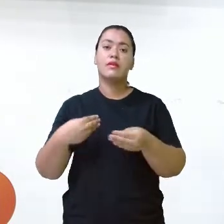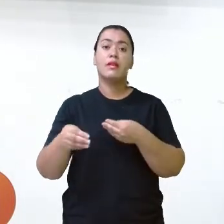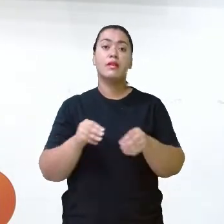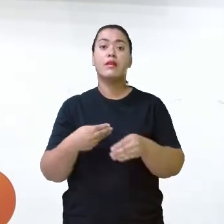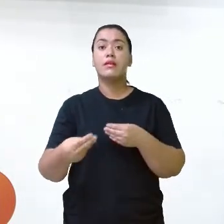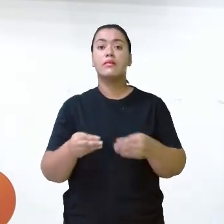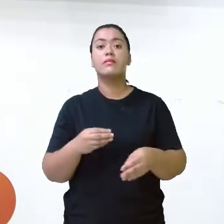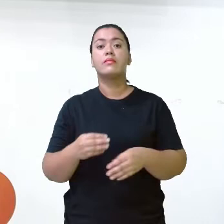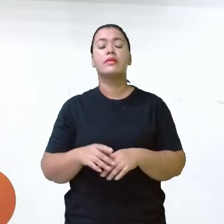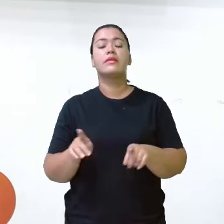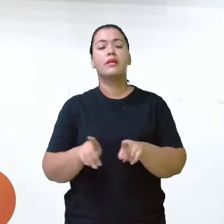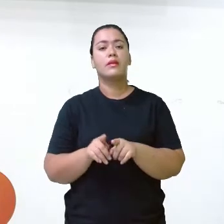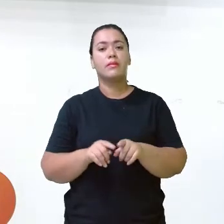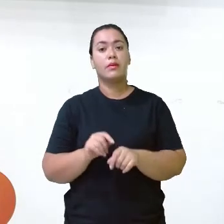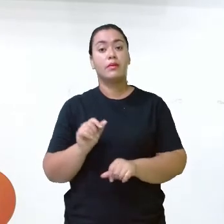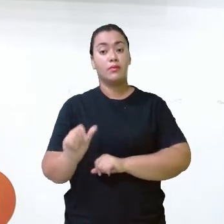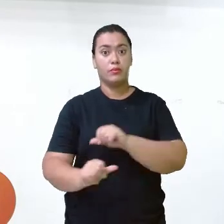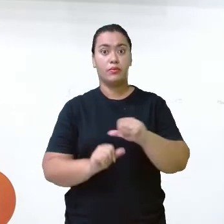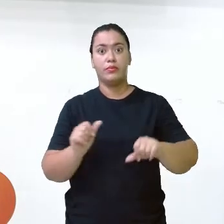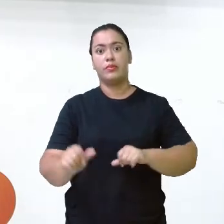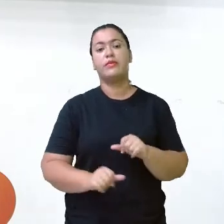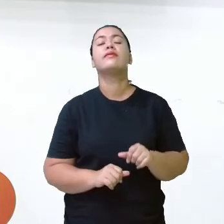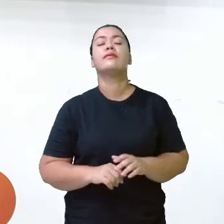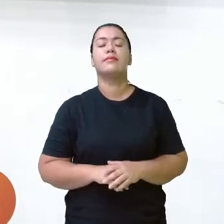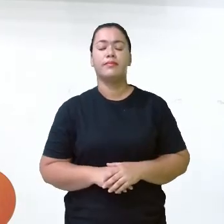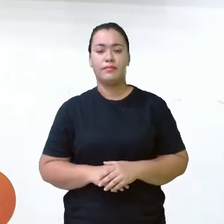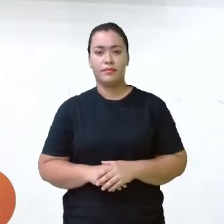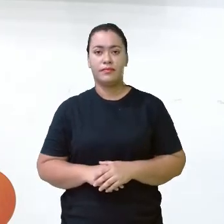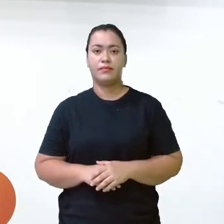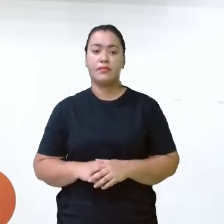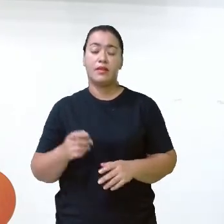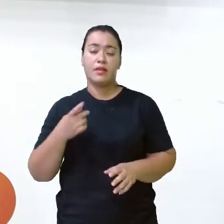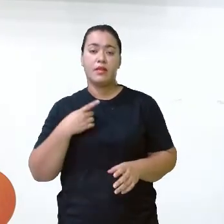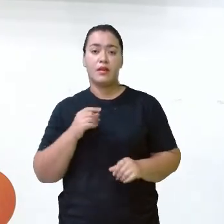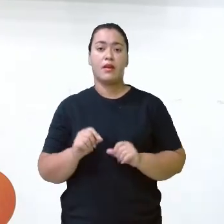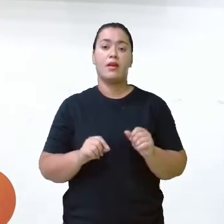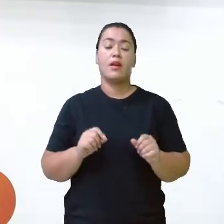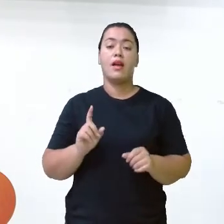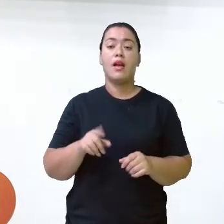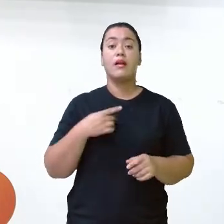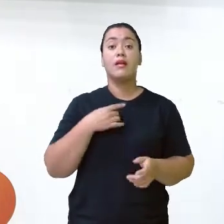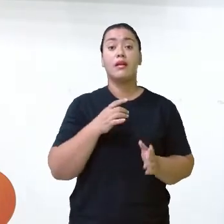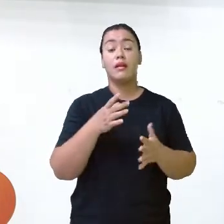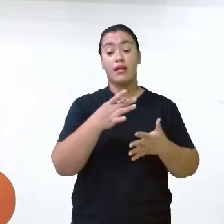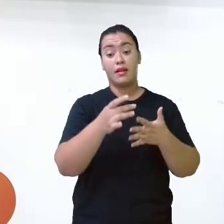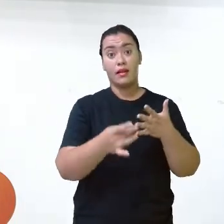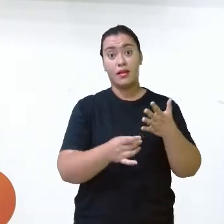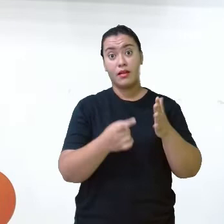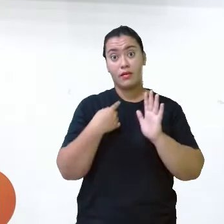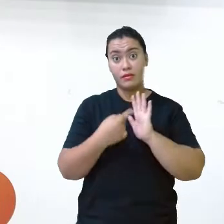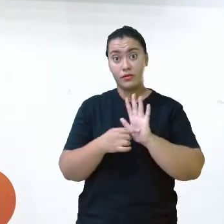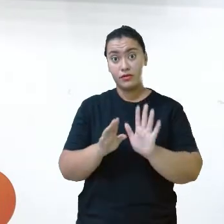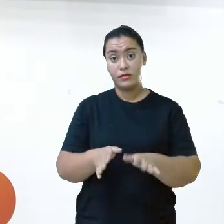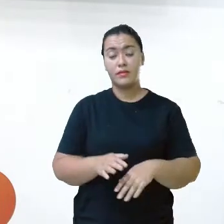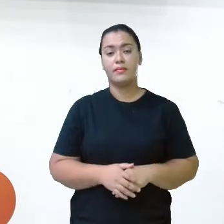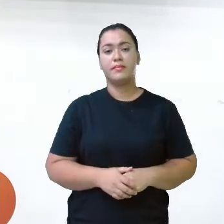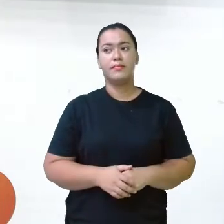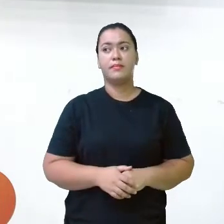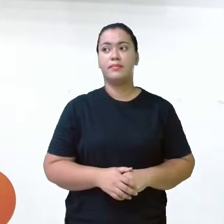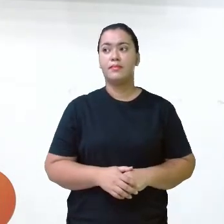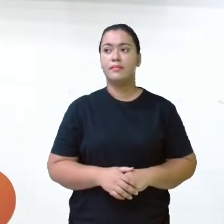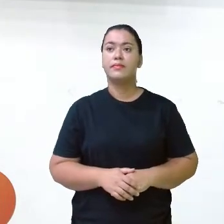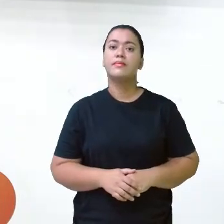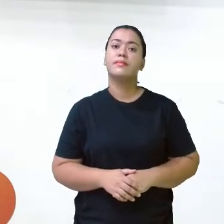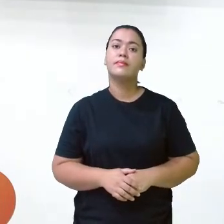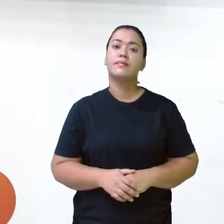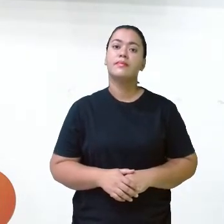ele muda. Ele vai mudando aí de acordo com esses elementos que eu já falei para vocês.